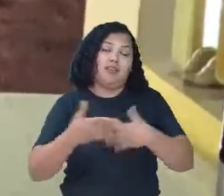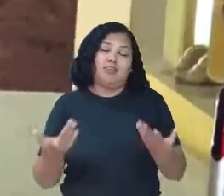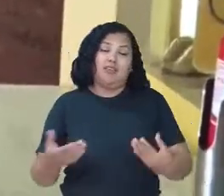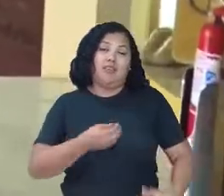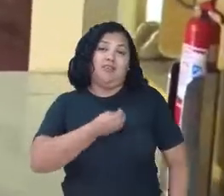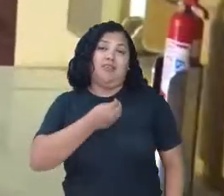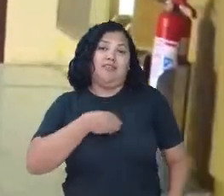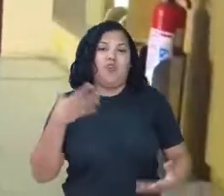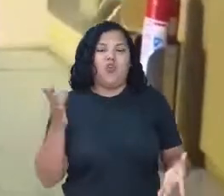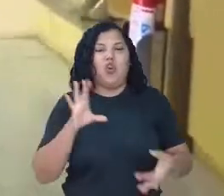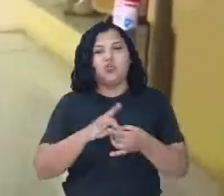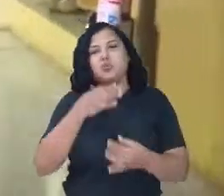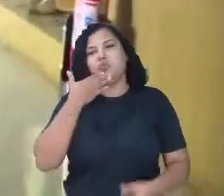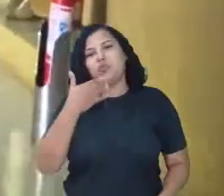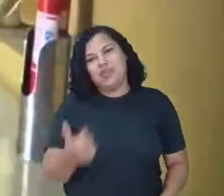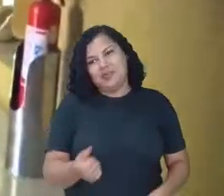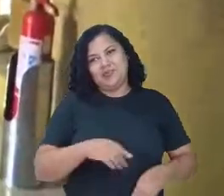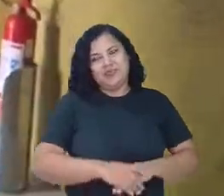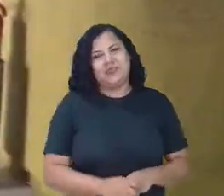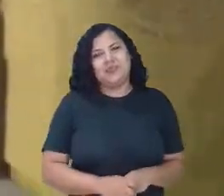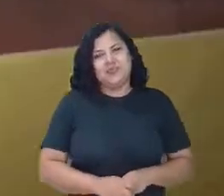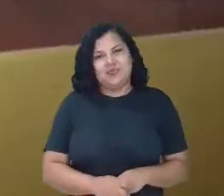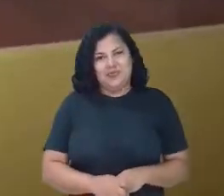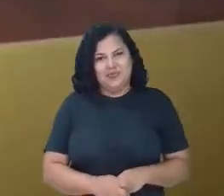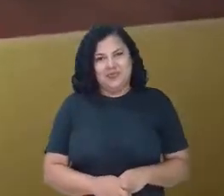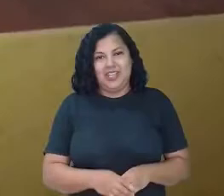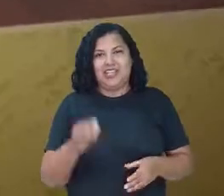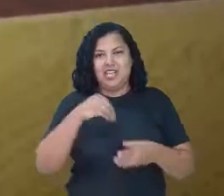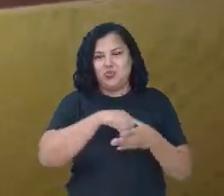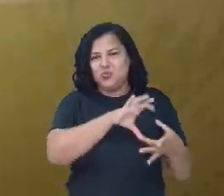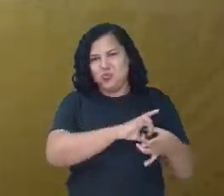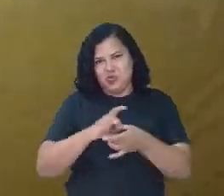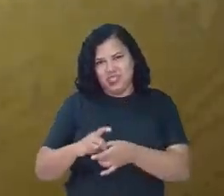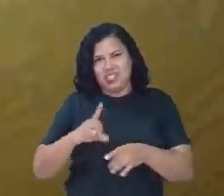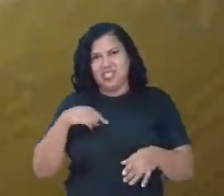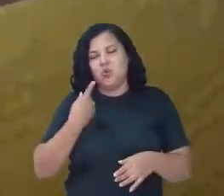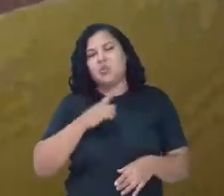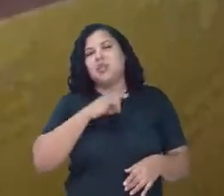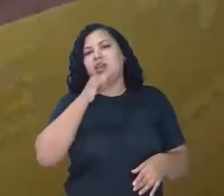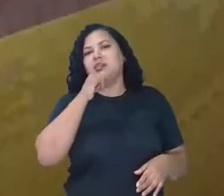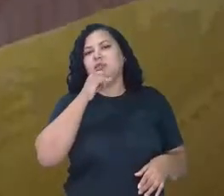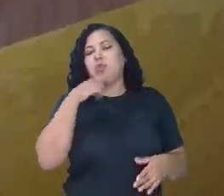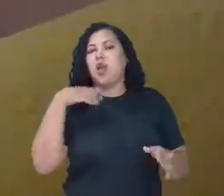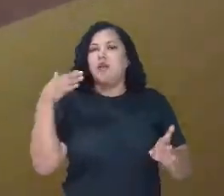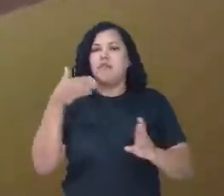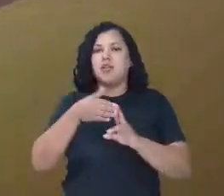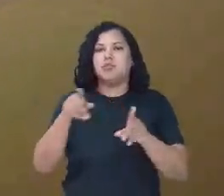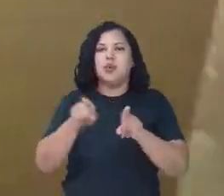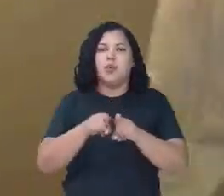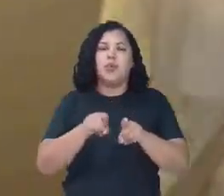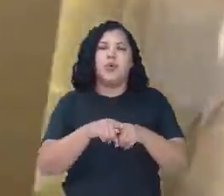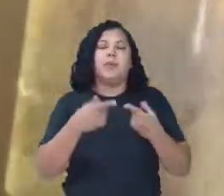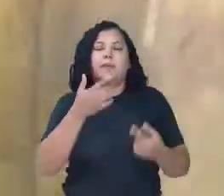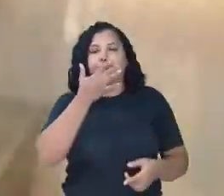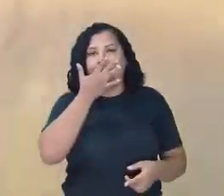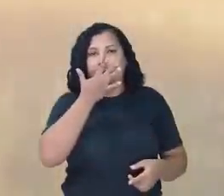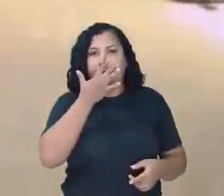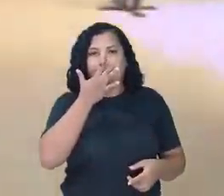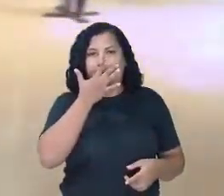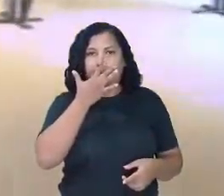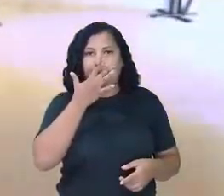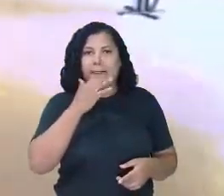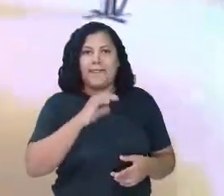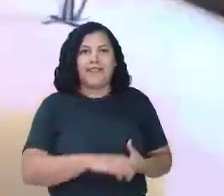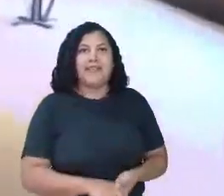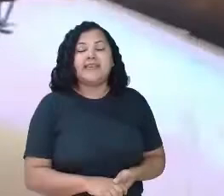que corresponde melhor ao seu contexto. Então aqui a gente tem, por exemplo, a referência à Missa do Vaqueiro, que é